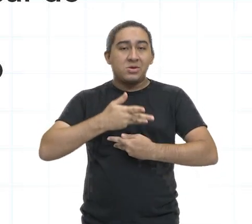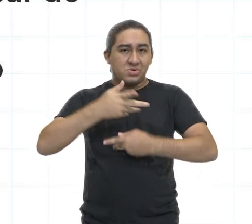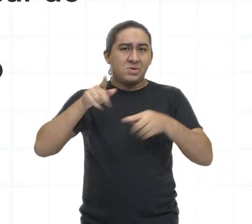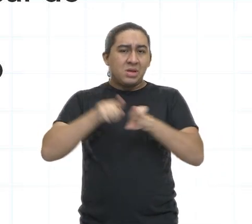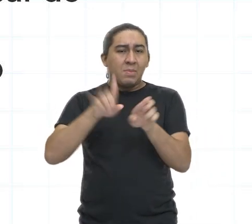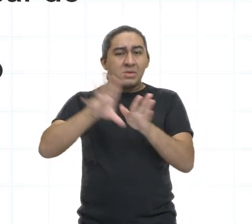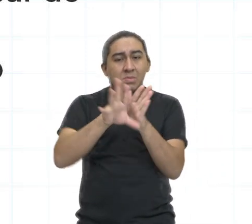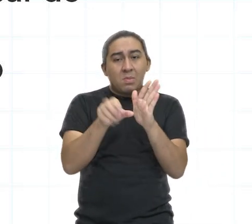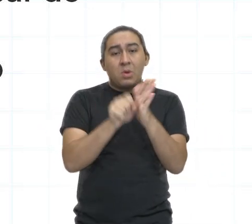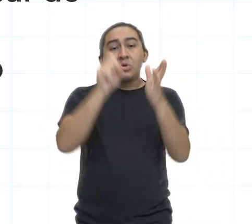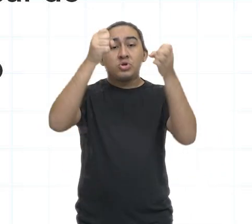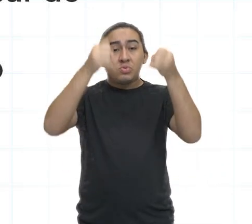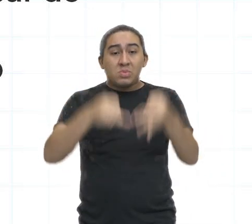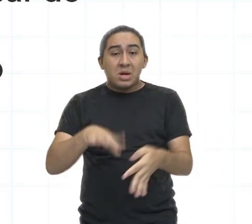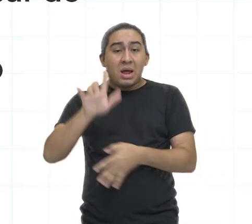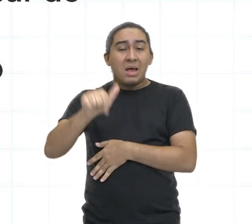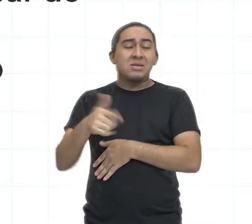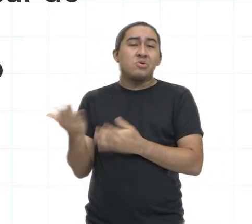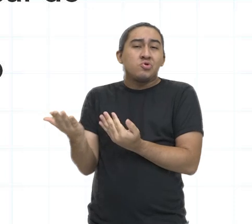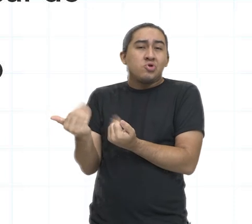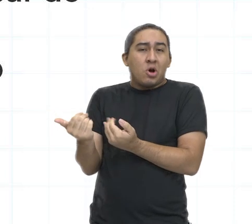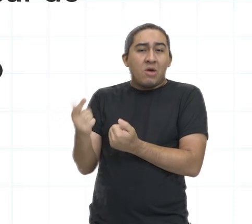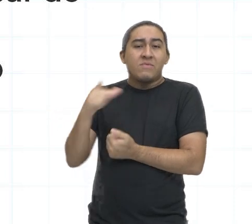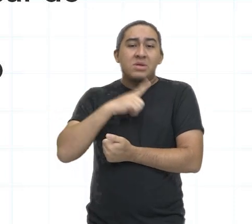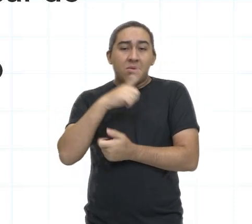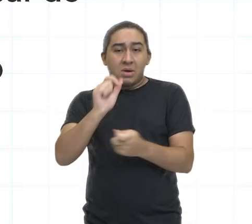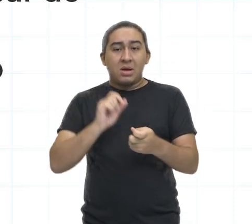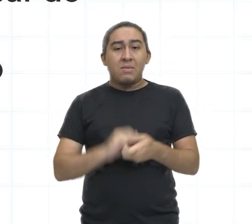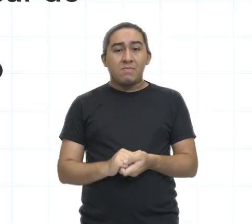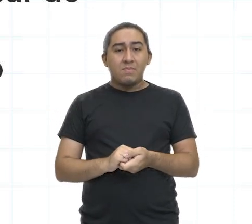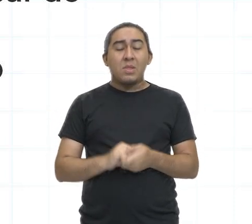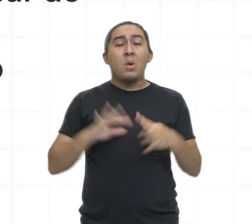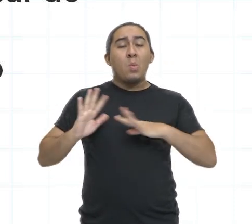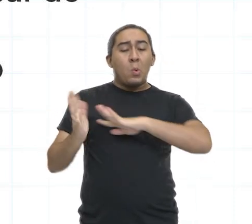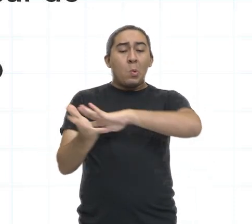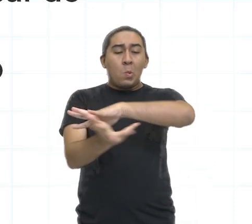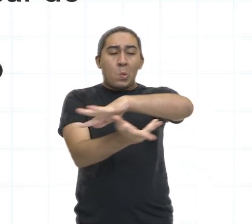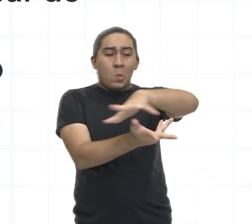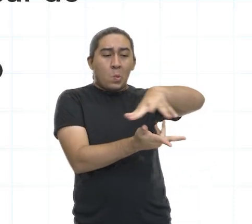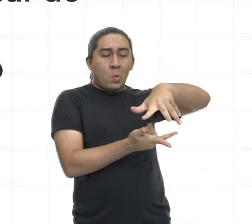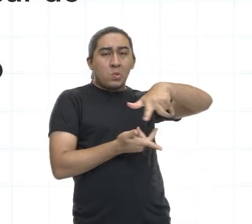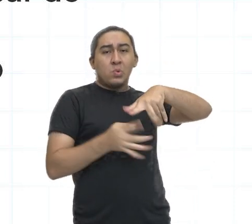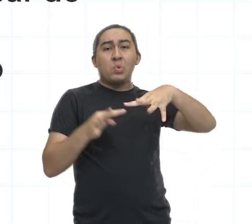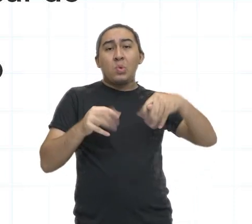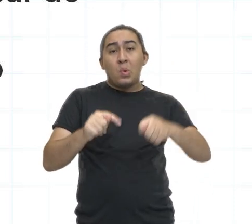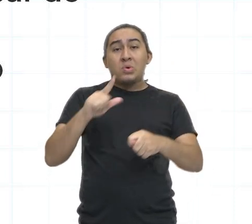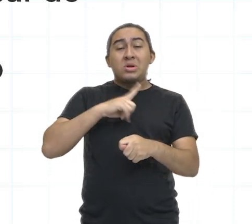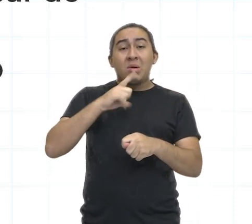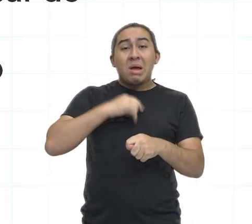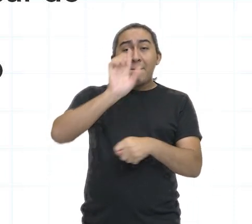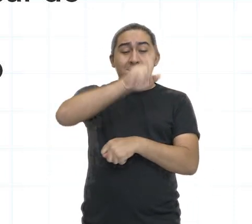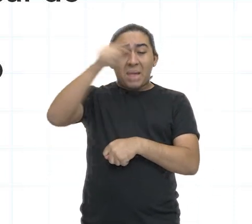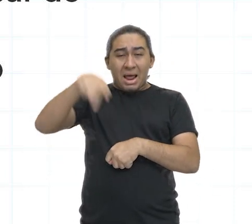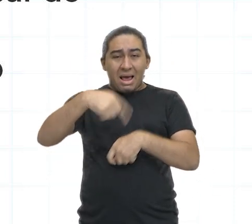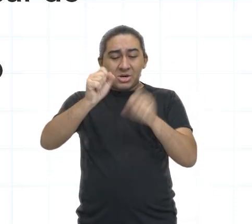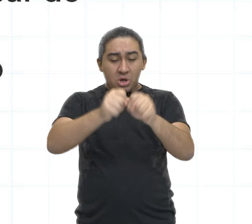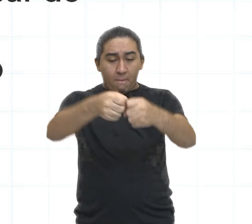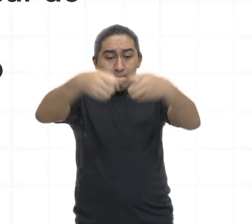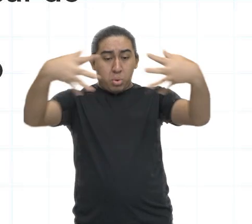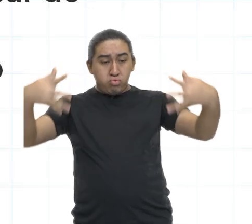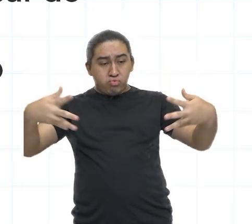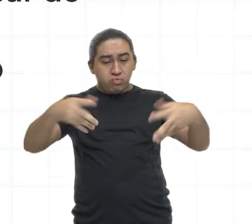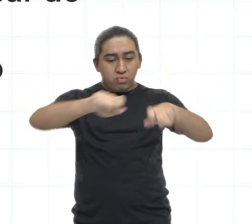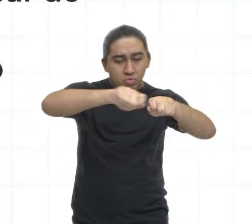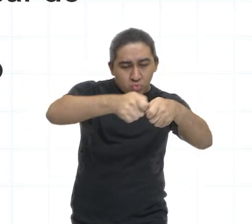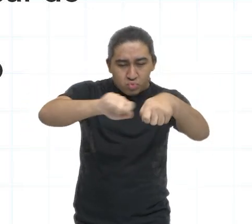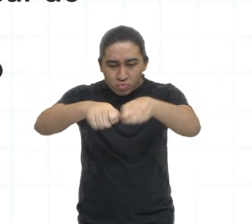que narra a história de uma jovem que tece seu próprio mundo em um tear mágico. Ela cria tudo